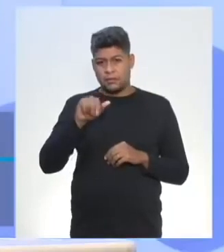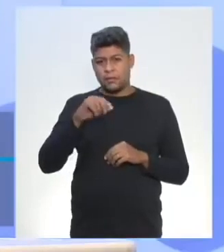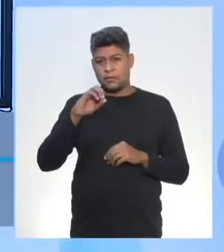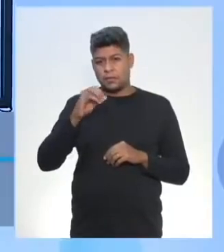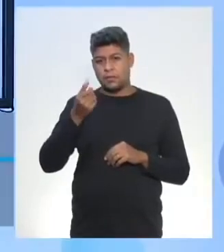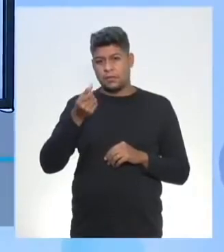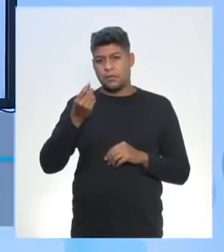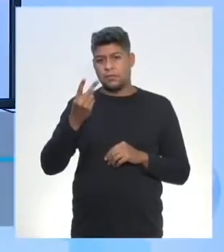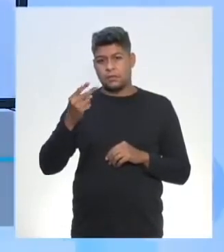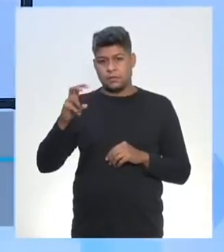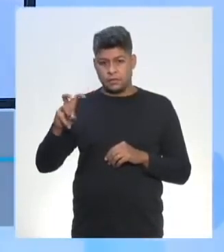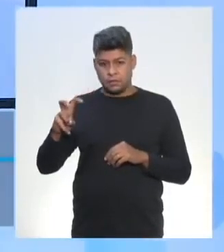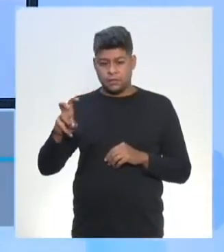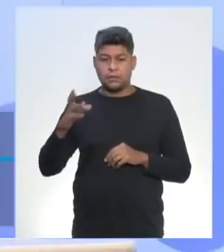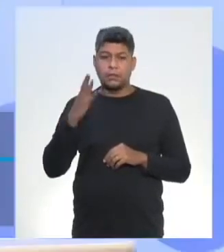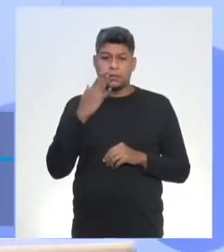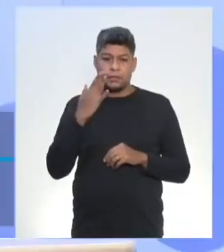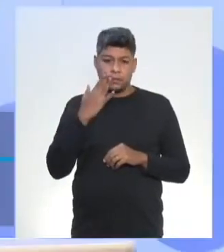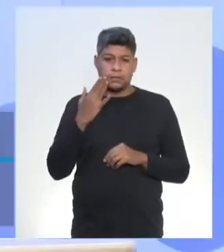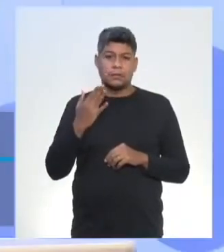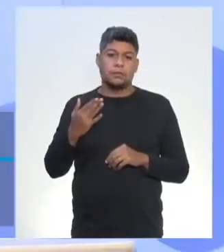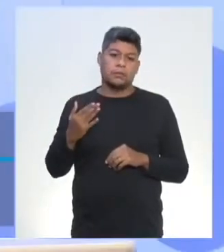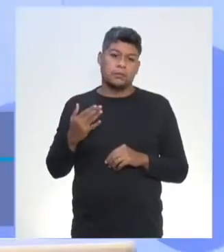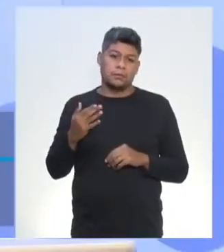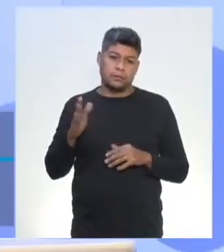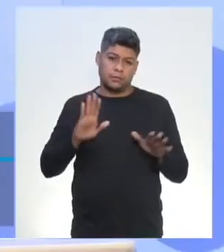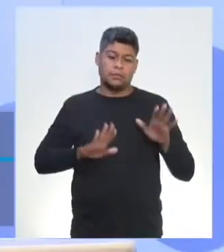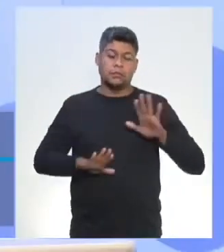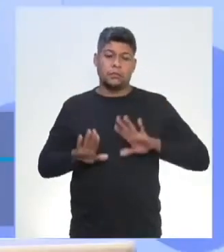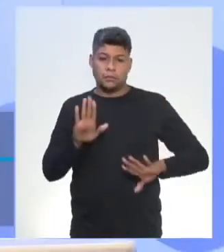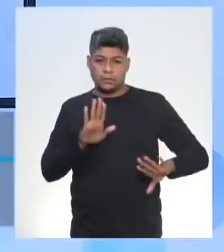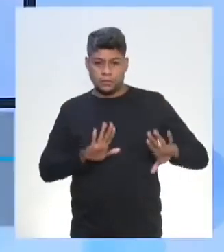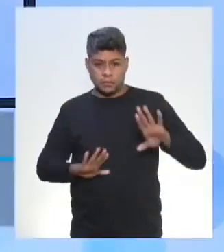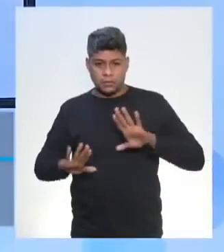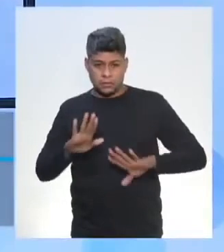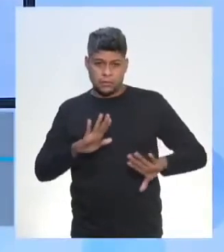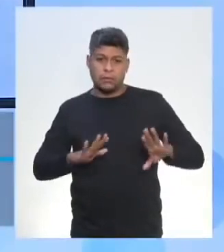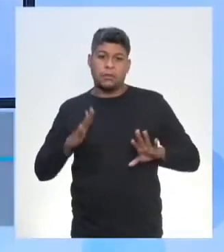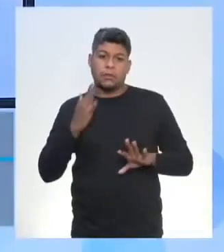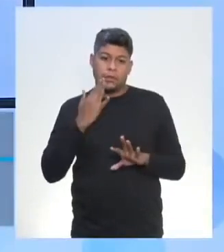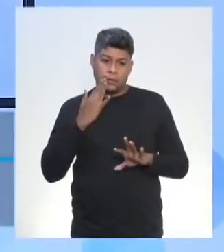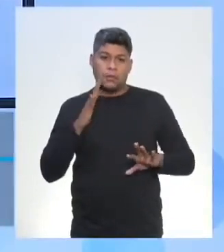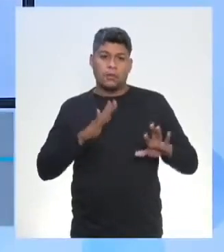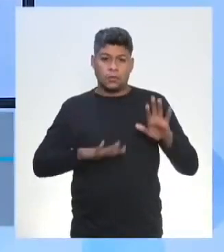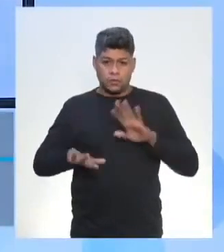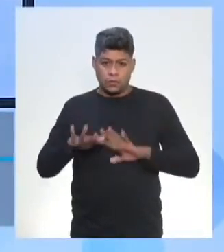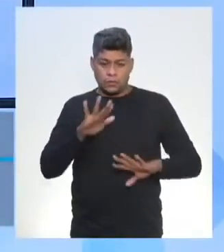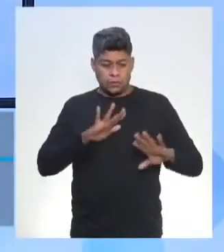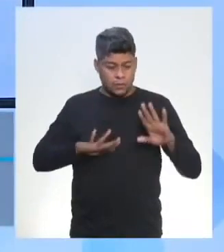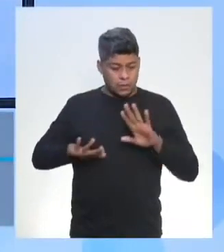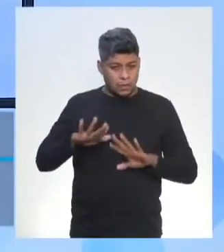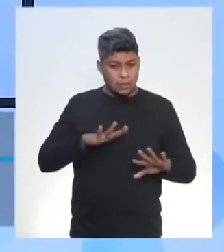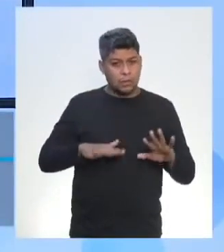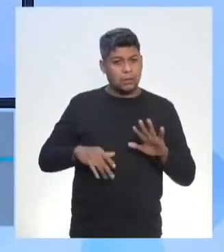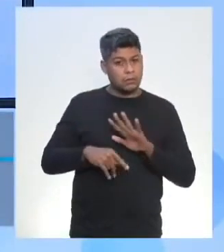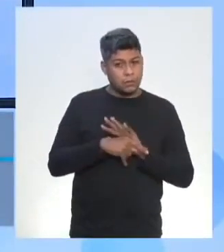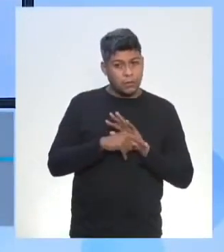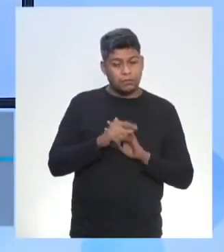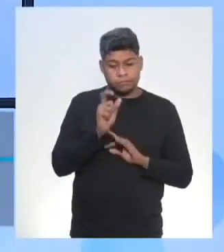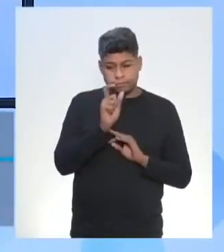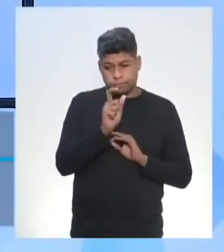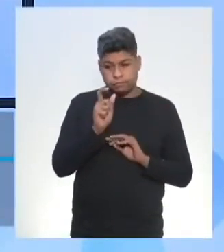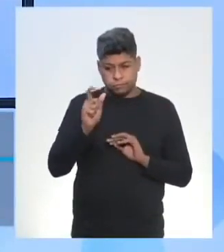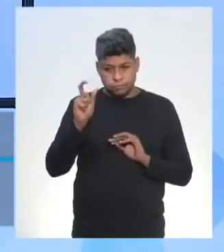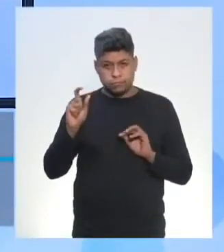0,0625. Ah, sim. É muito importante. Eu falei, tomar cuidado aí com o muito importante tomar cuidado aí com essas casas decimais, porque quando a gente eleva